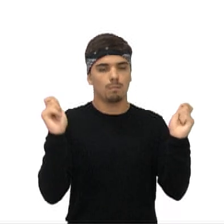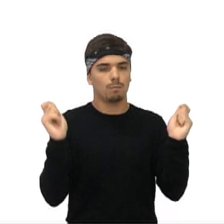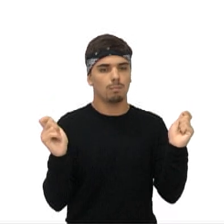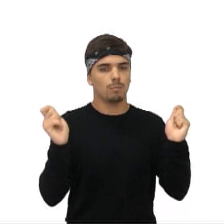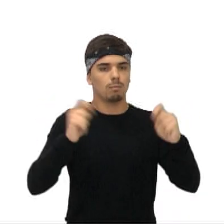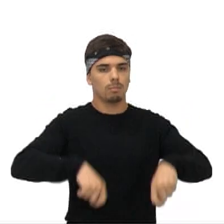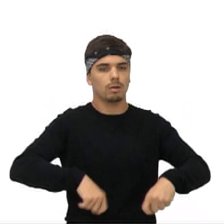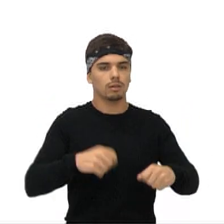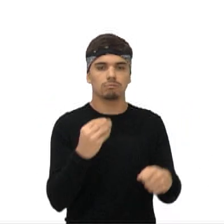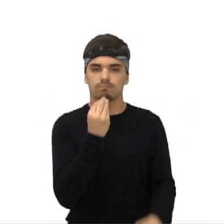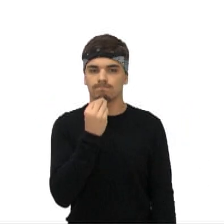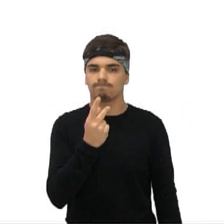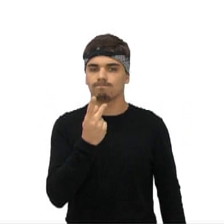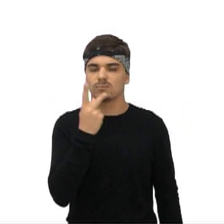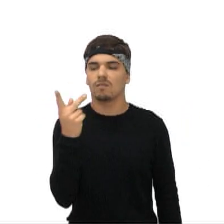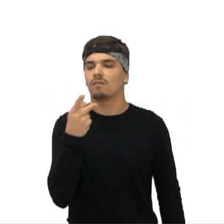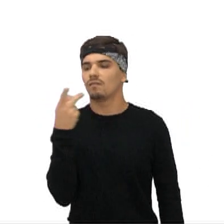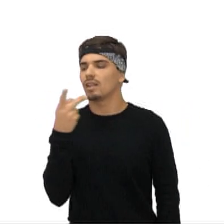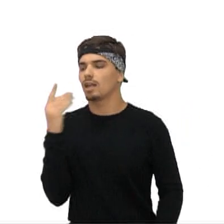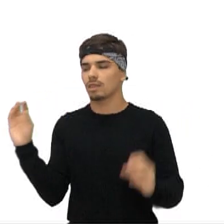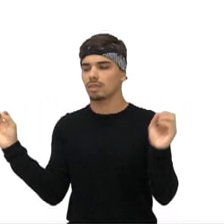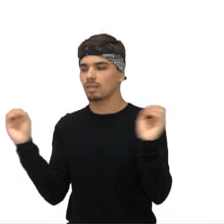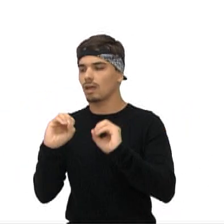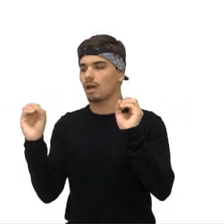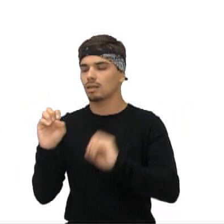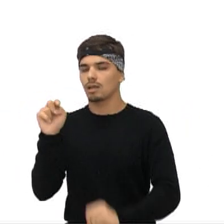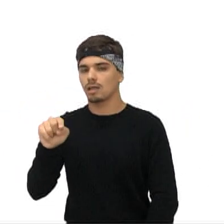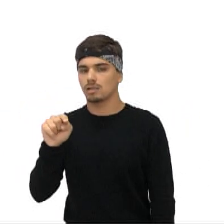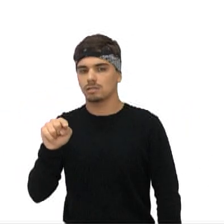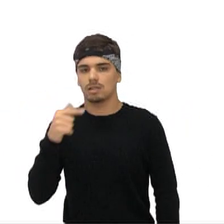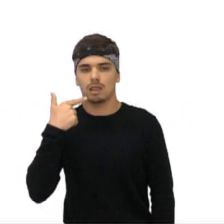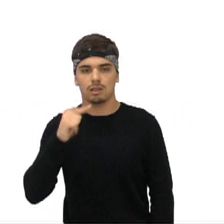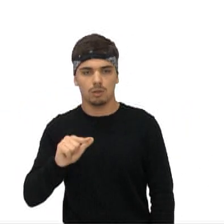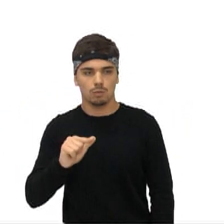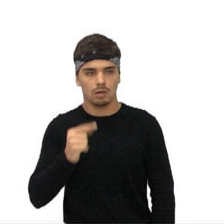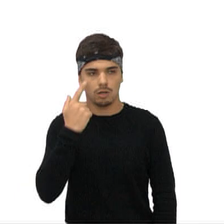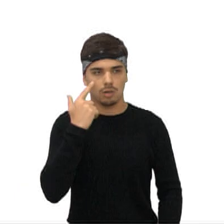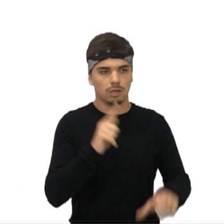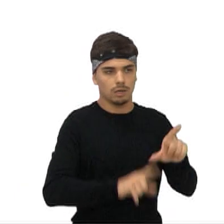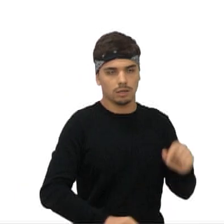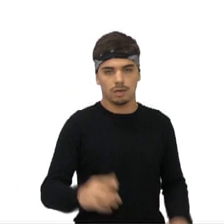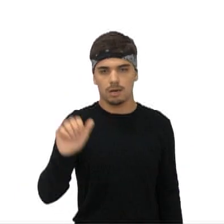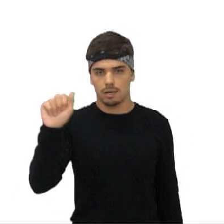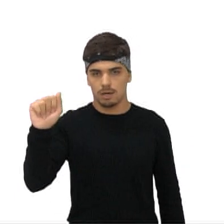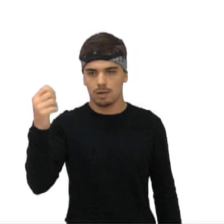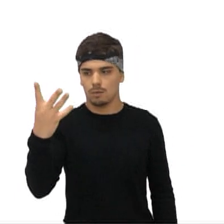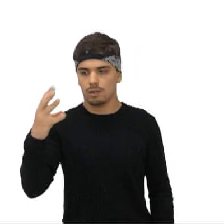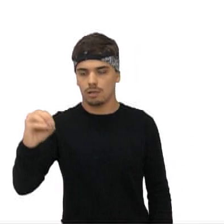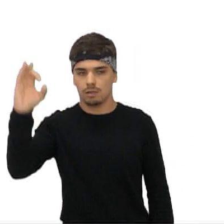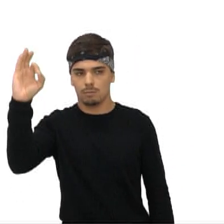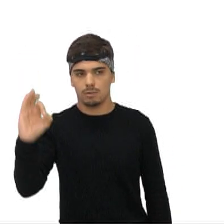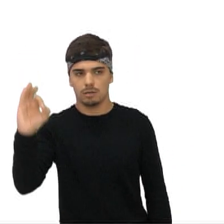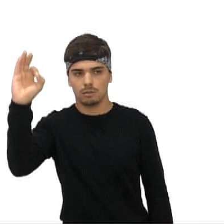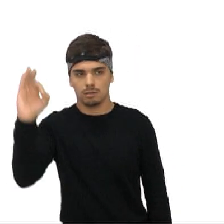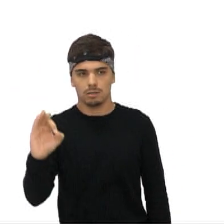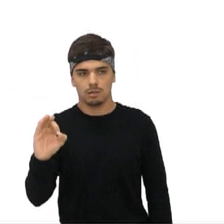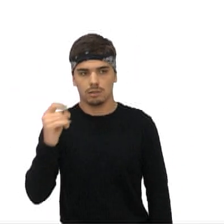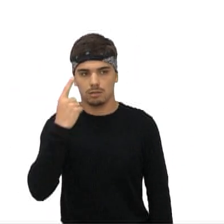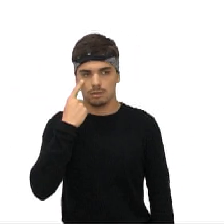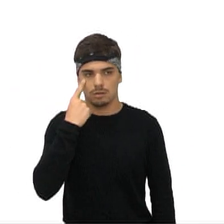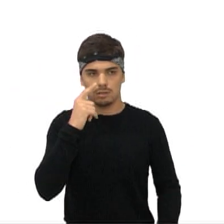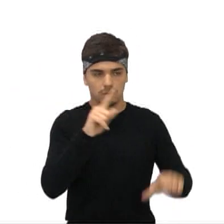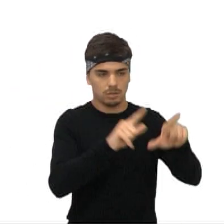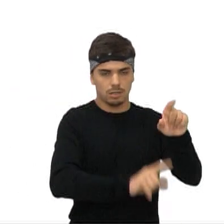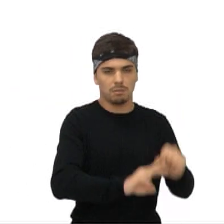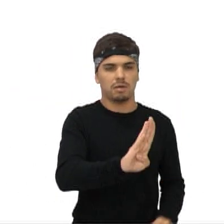falar nenhum desses idiomas? Letra A, 40%. Letra B, aqui está repetido o B,